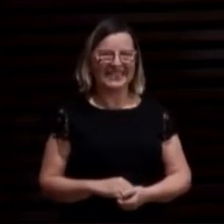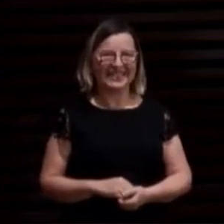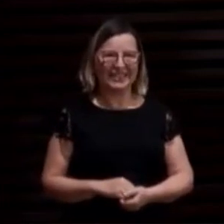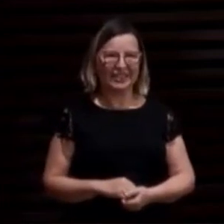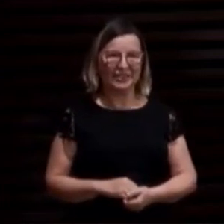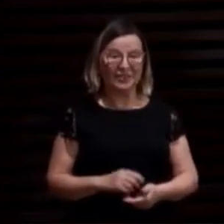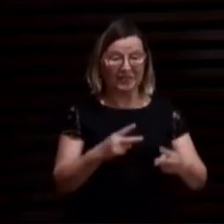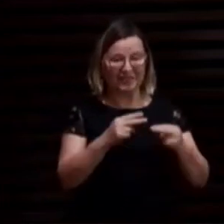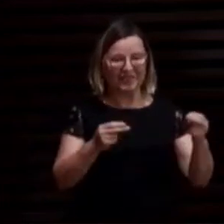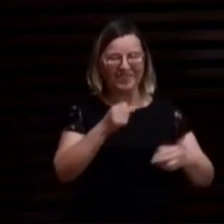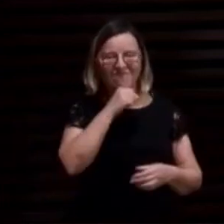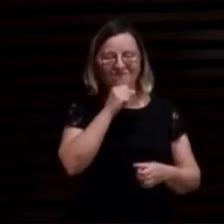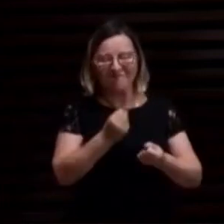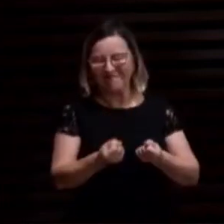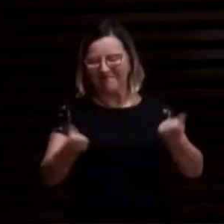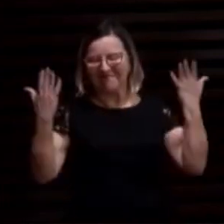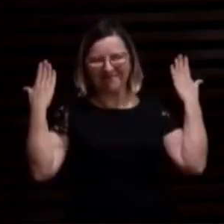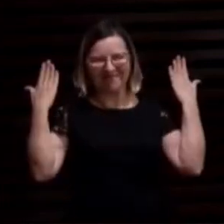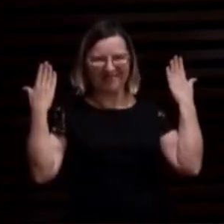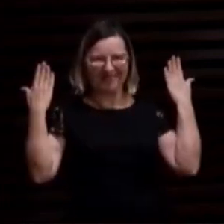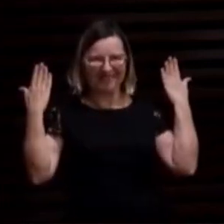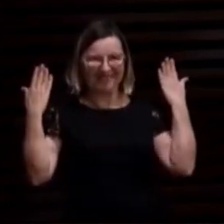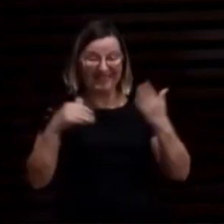As coisas velhas já passaram.